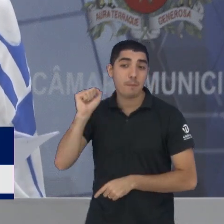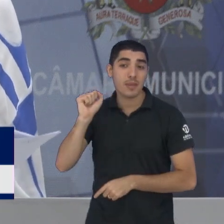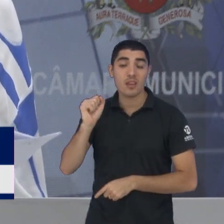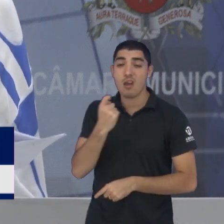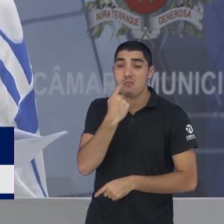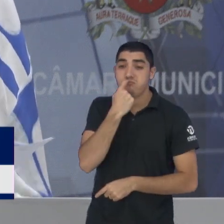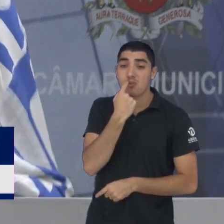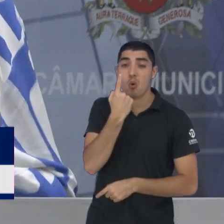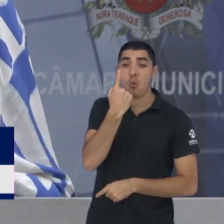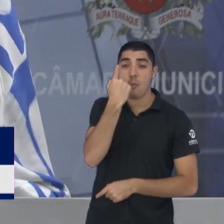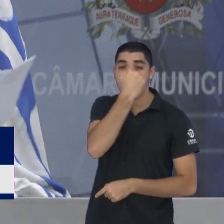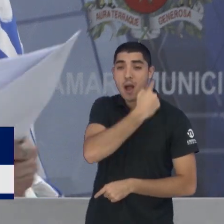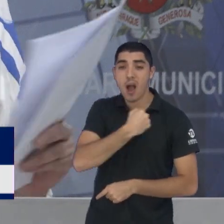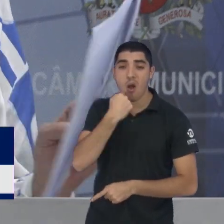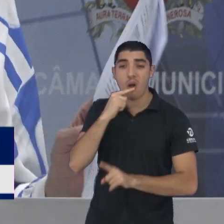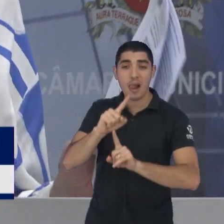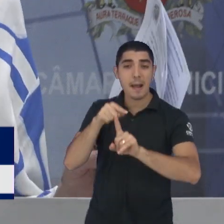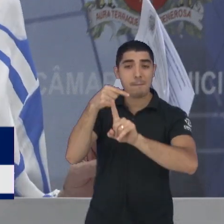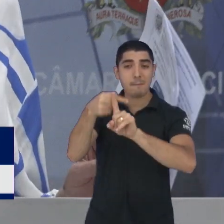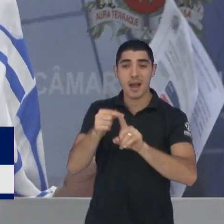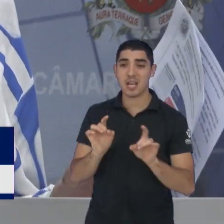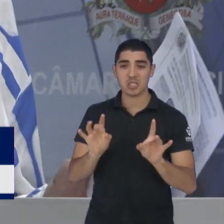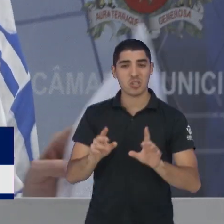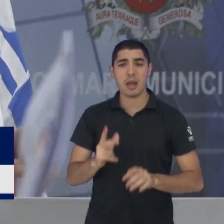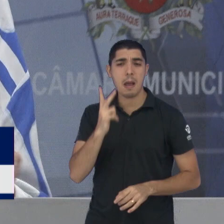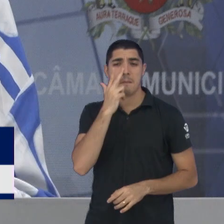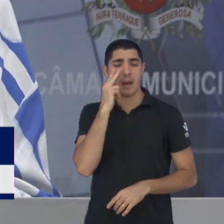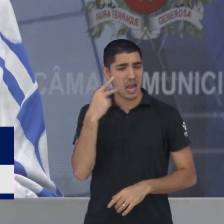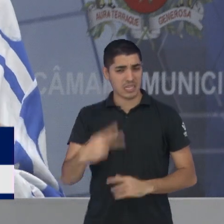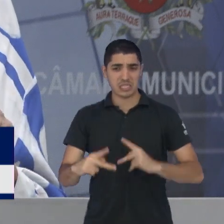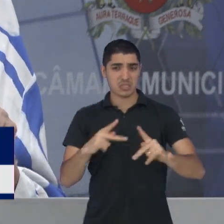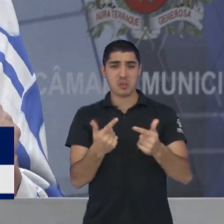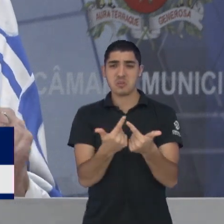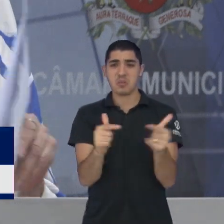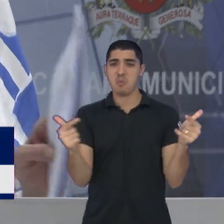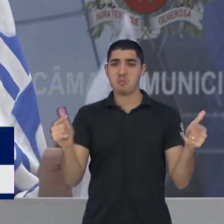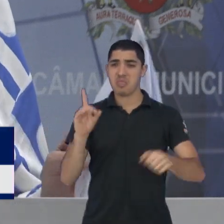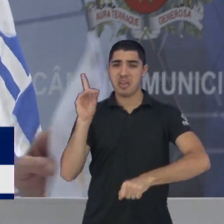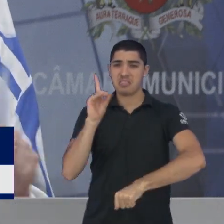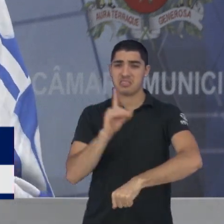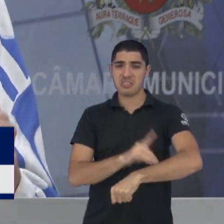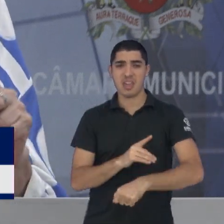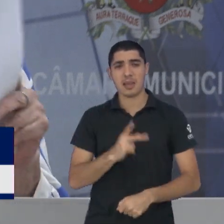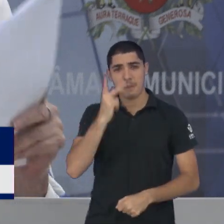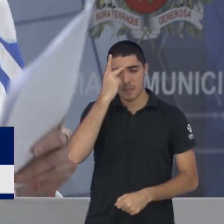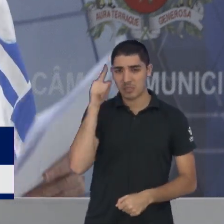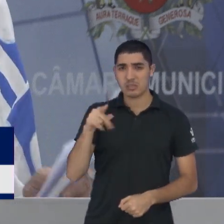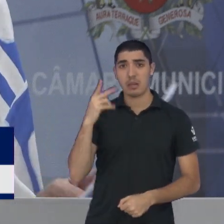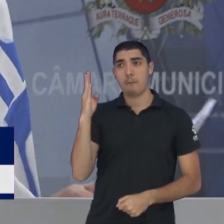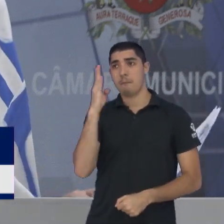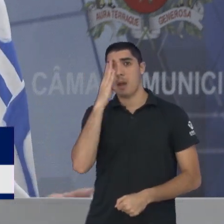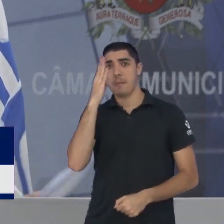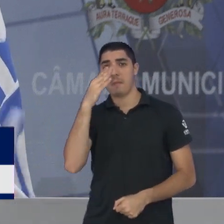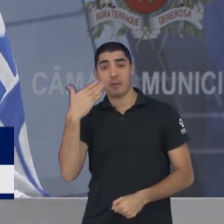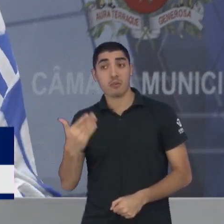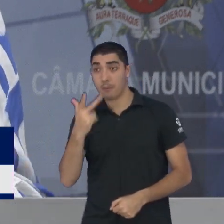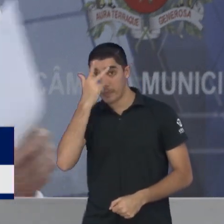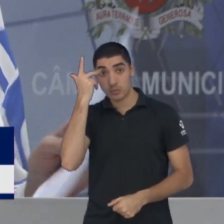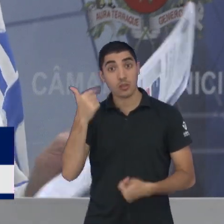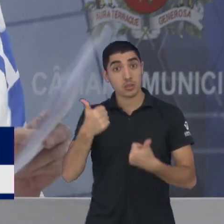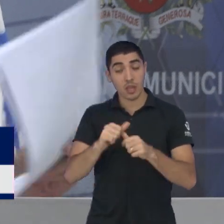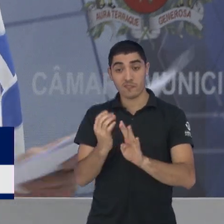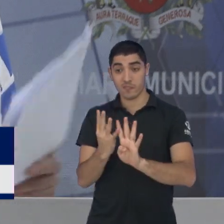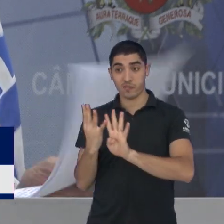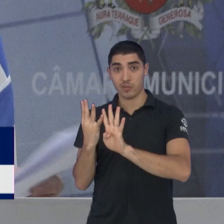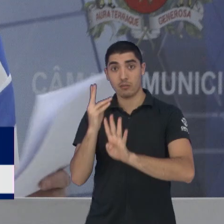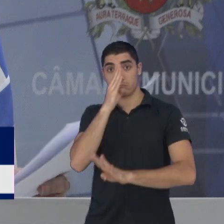hora. Parece que aqui não está acontecendo dengue. Parece que não tem ninguém passando mal, parece que não tem gente desmaiando em fila, parece que